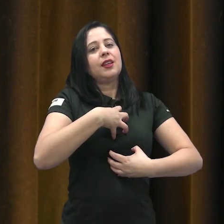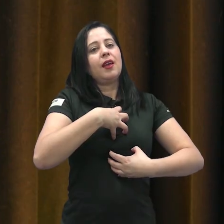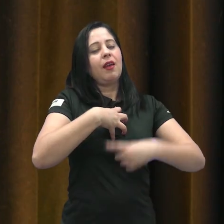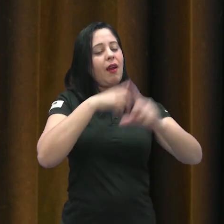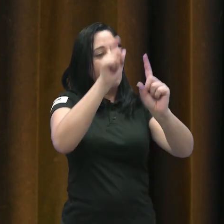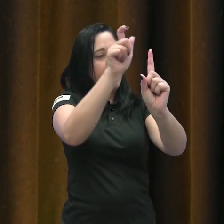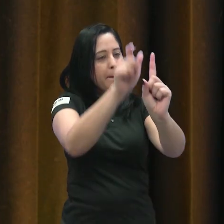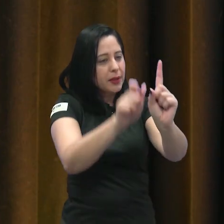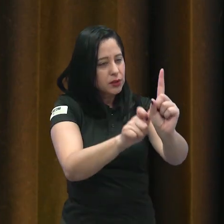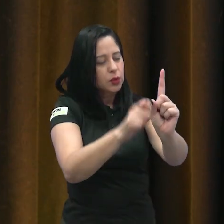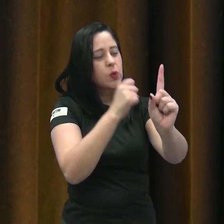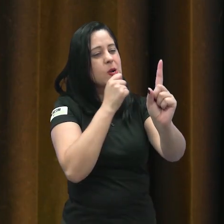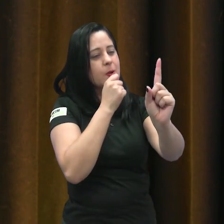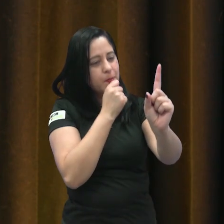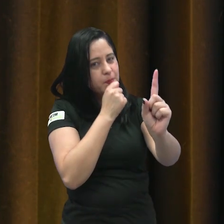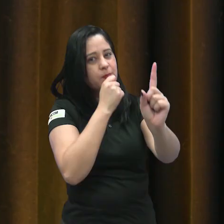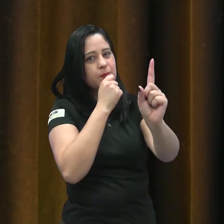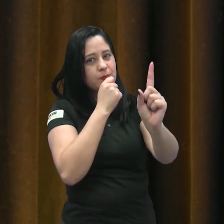escutando